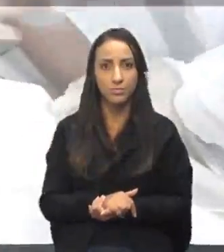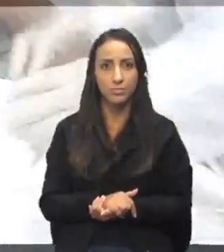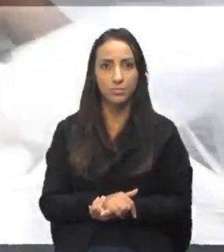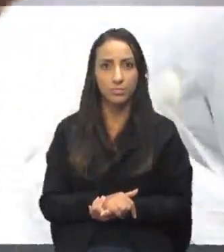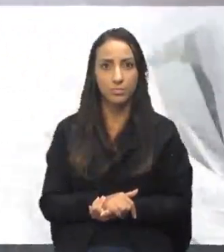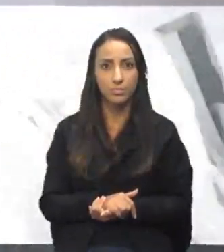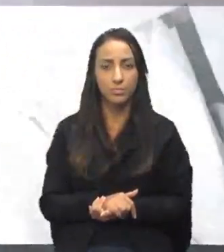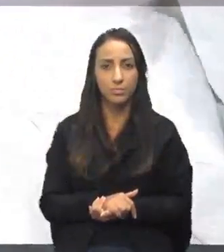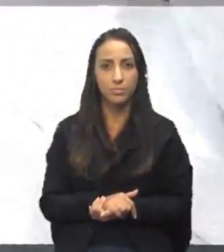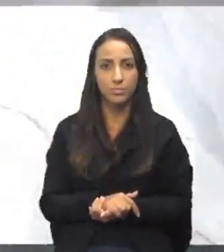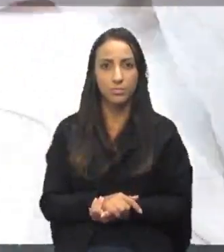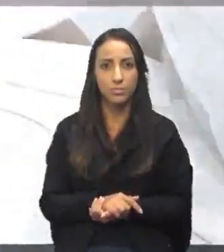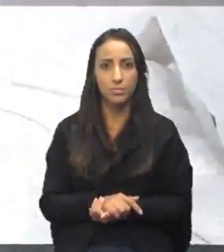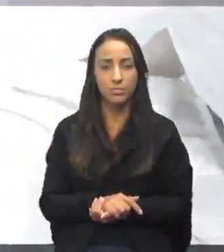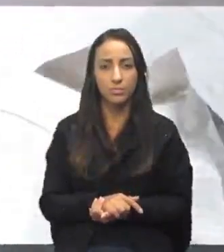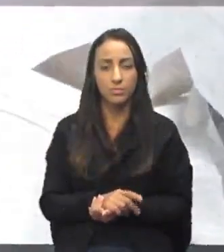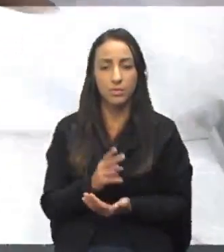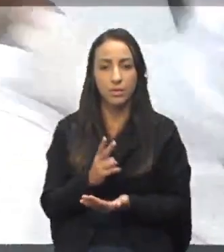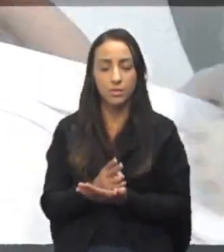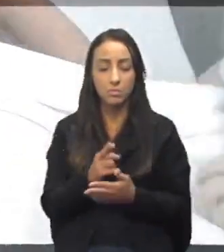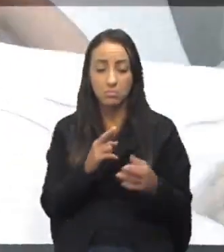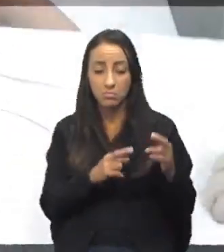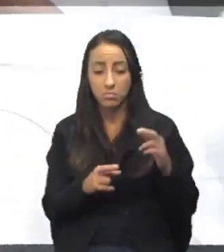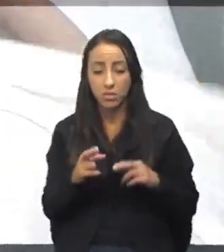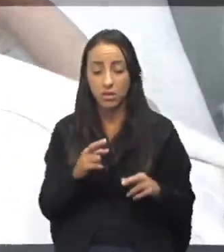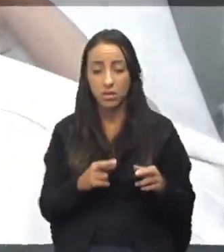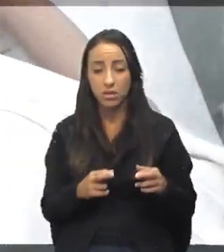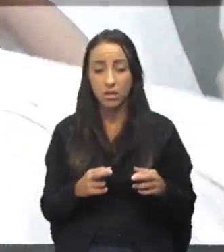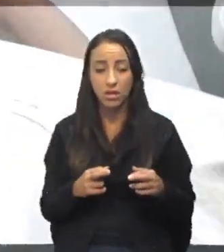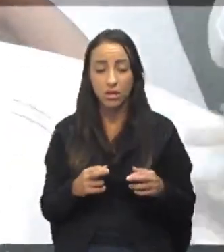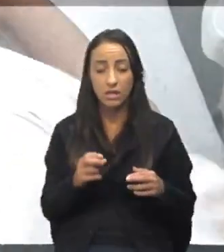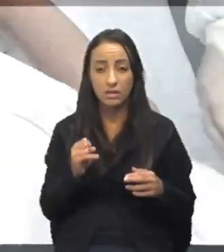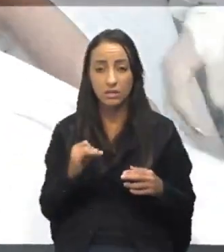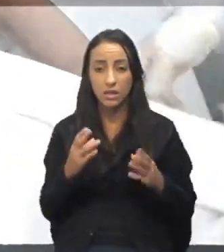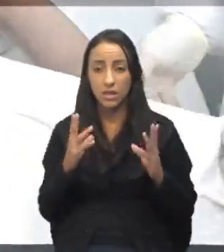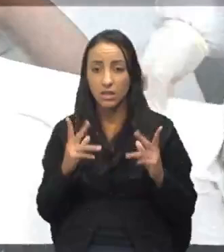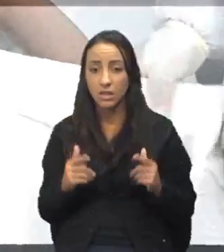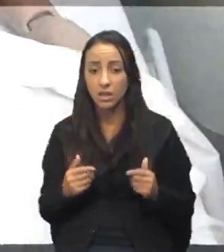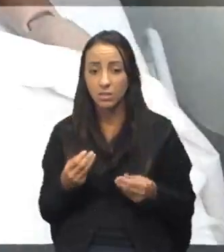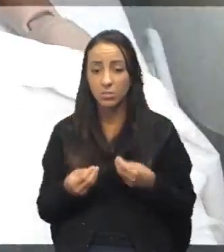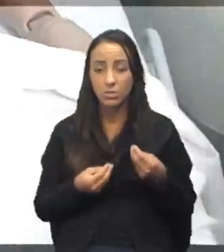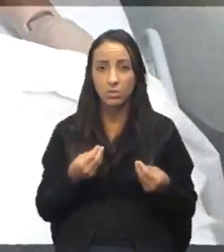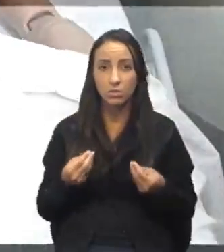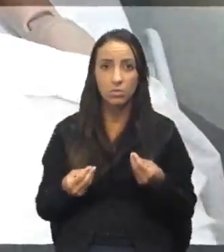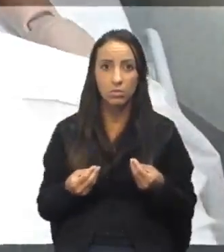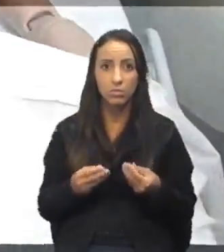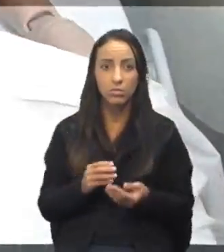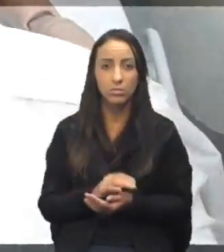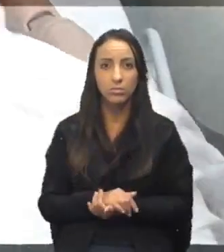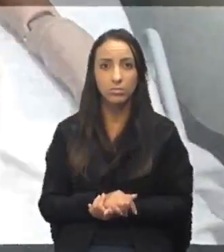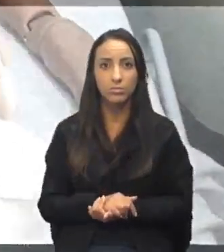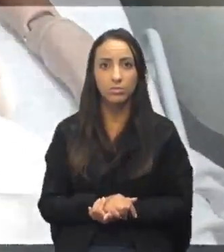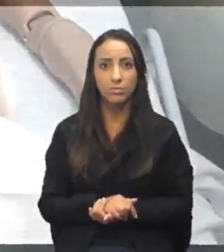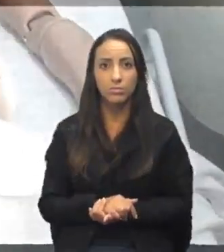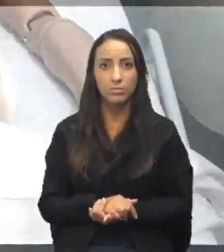corpo. Sempre avaliar as condições de higiene do paciente.